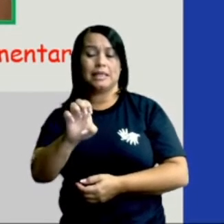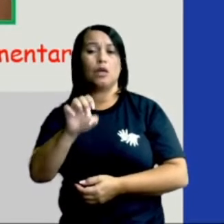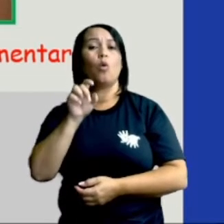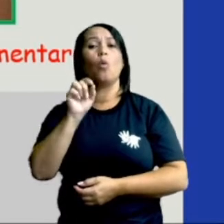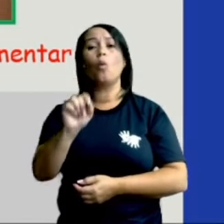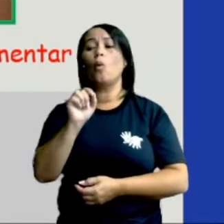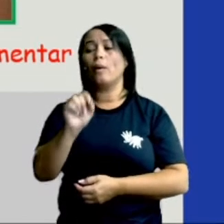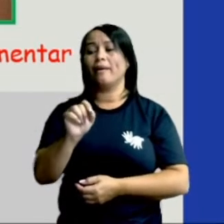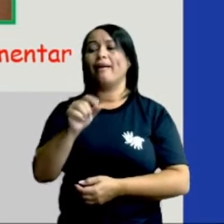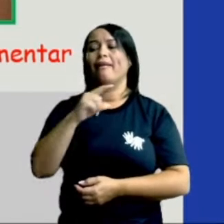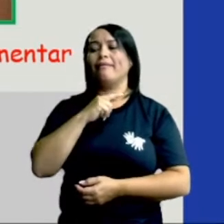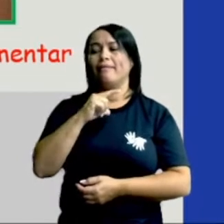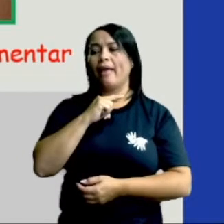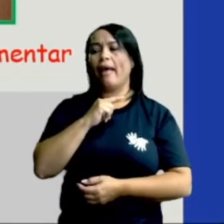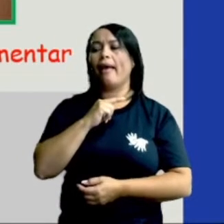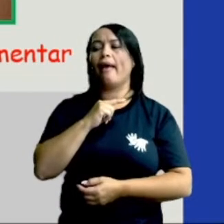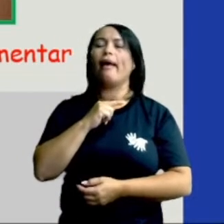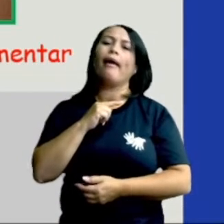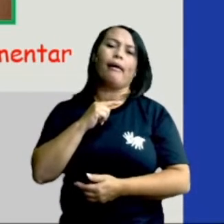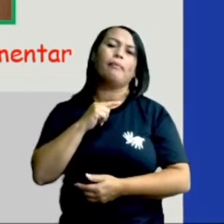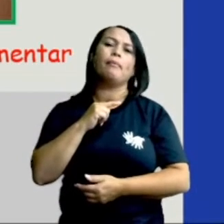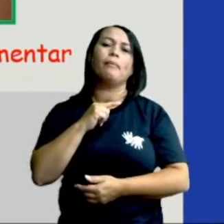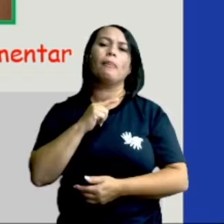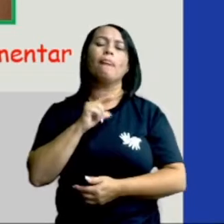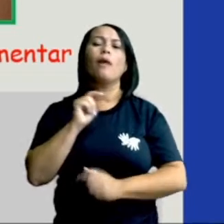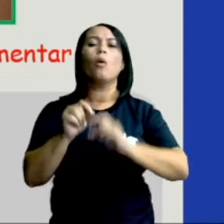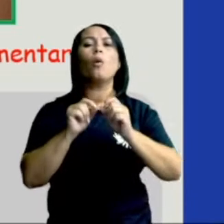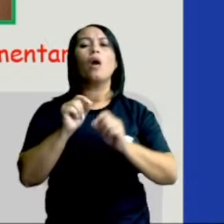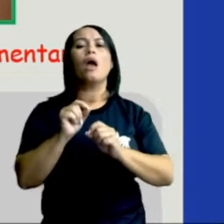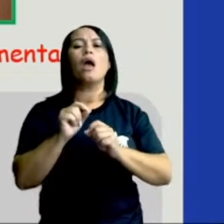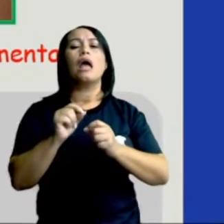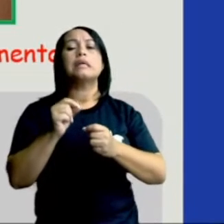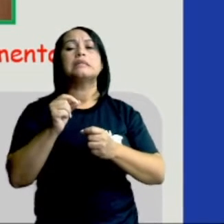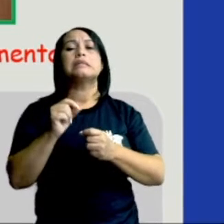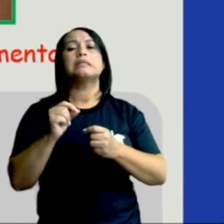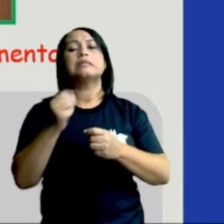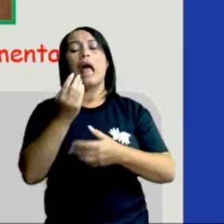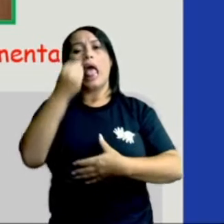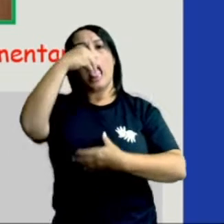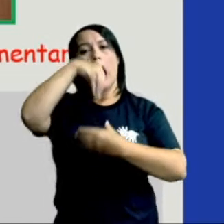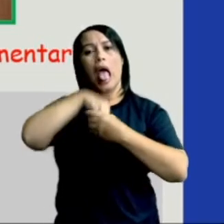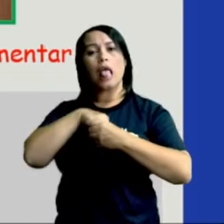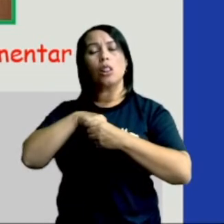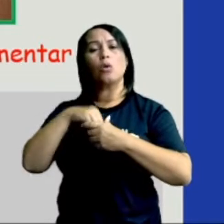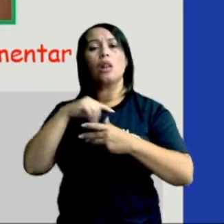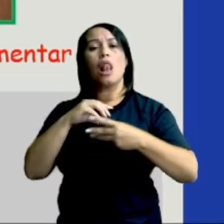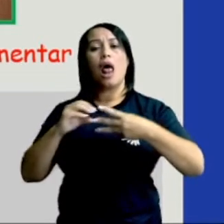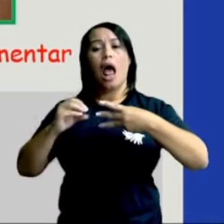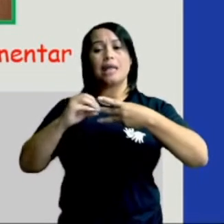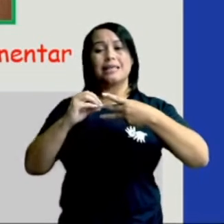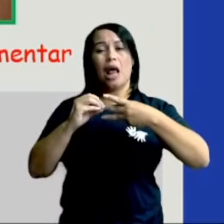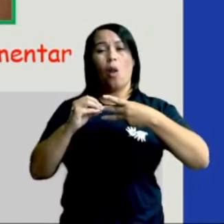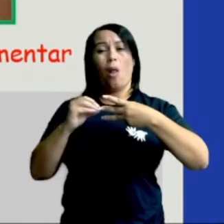vocês, parte da leishmania, que ataca as células de defesa do corpo,